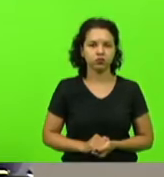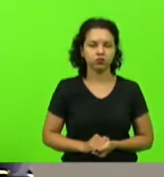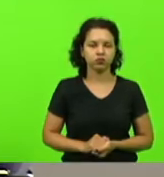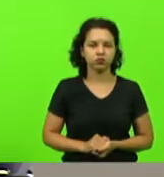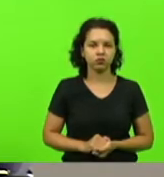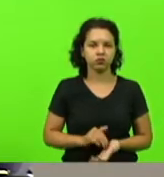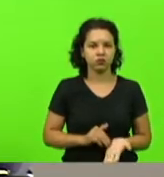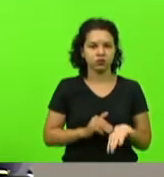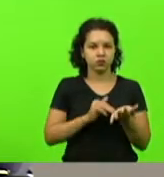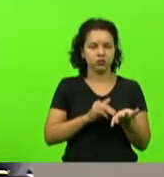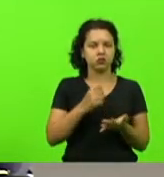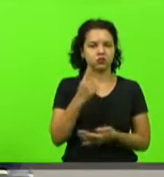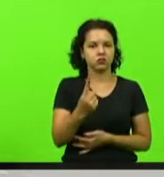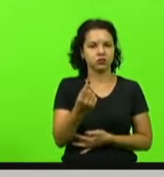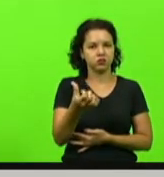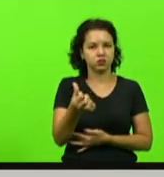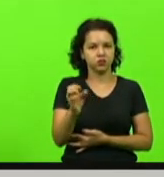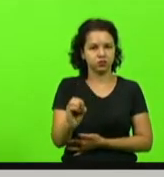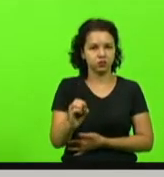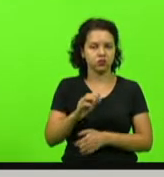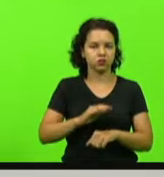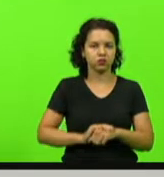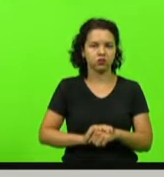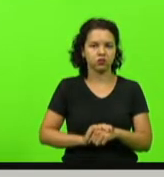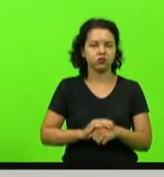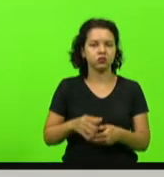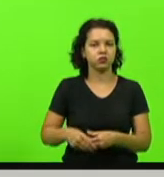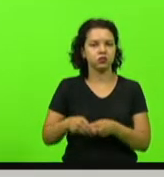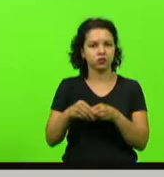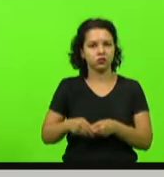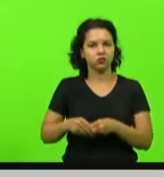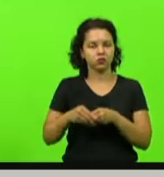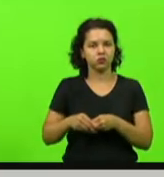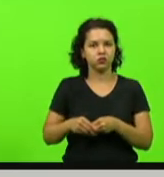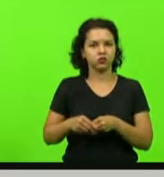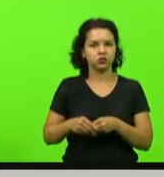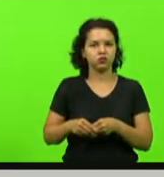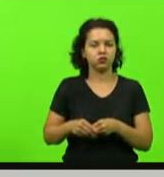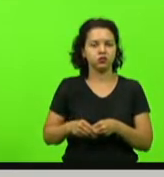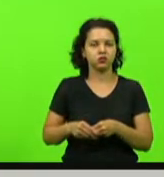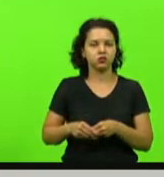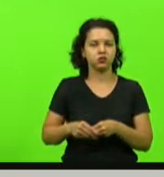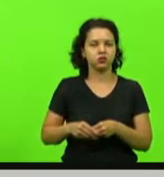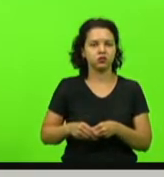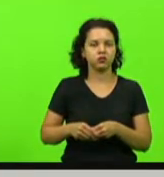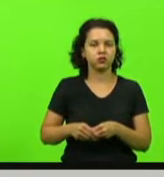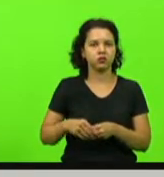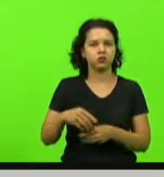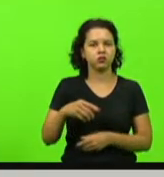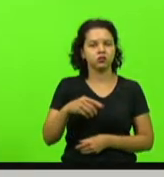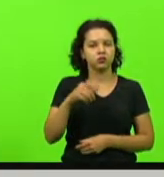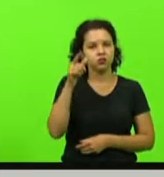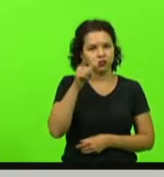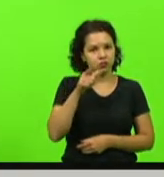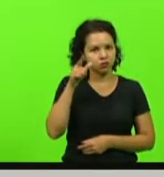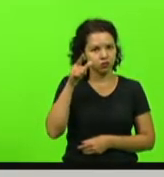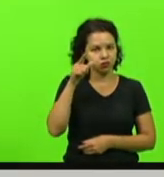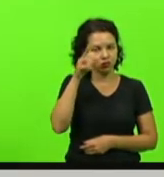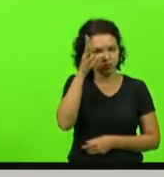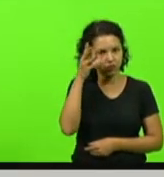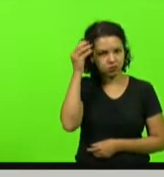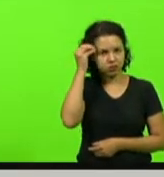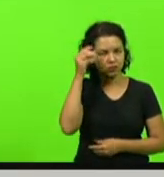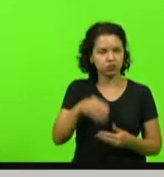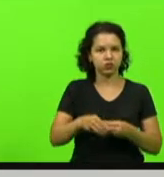Moção número 160, cumprimentando a autora deputada Luciane Carminati, cumprimentando a diretoria-geral